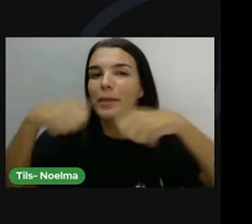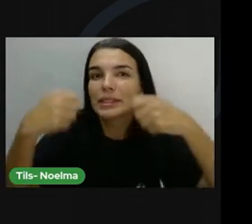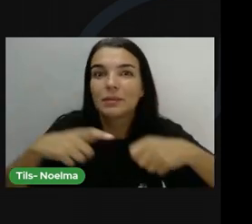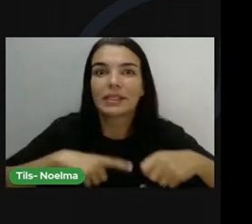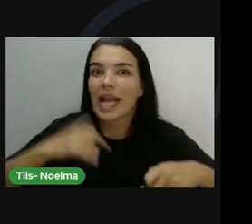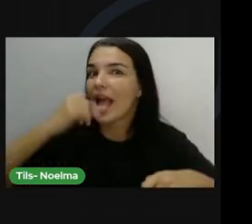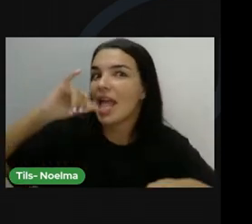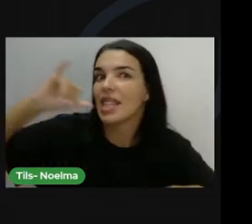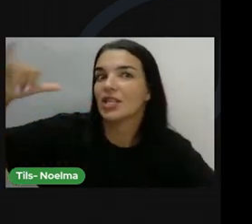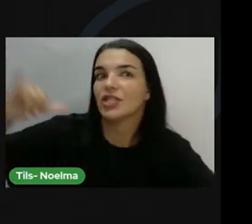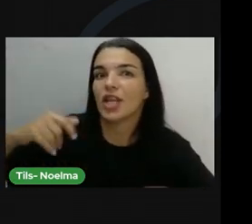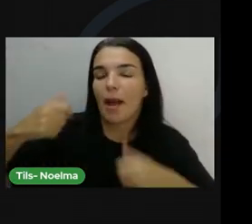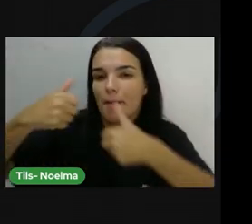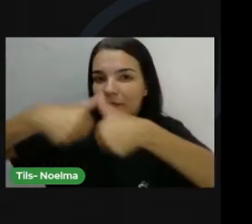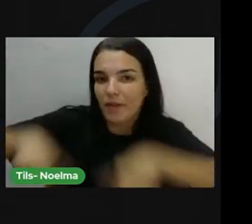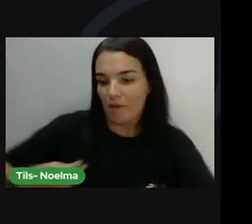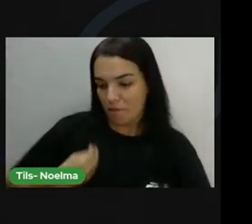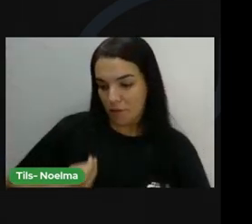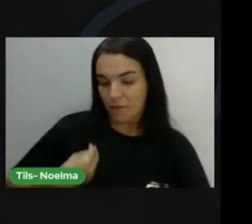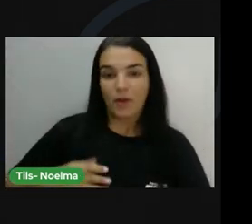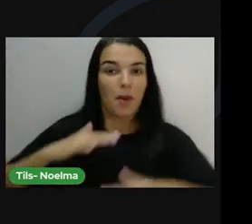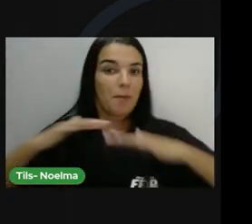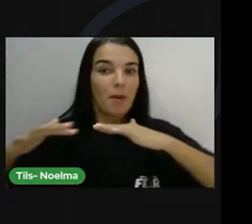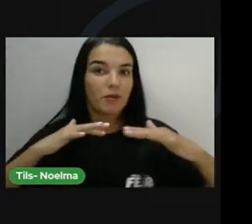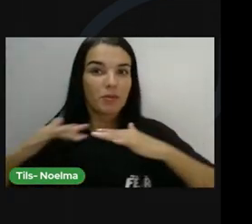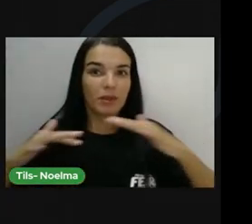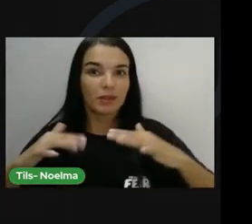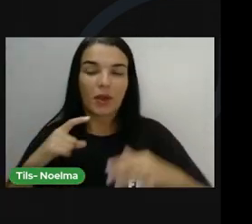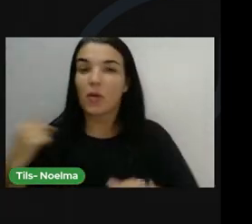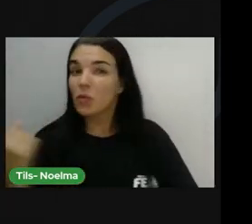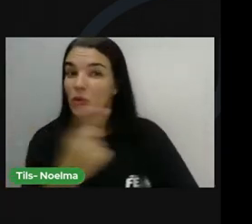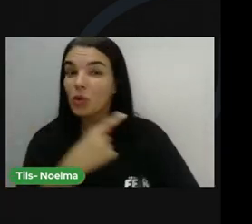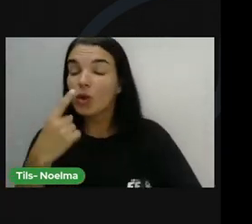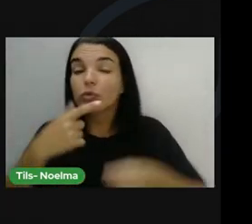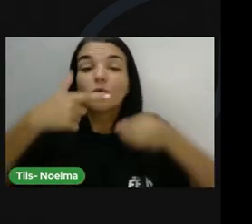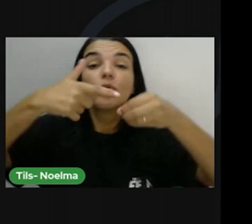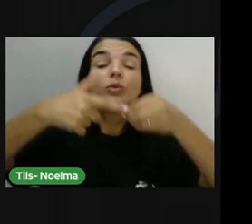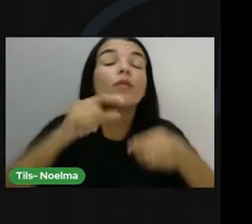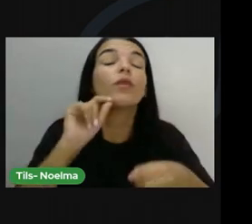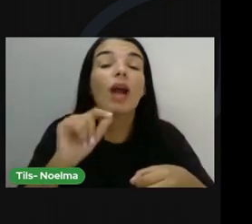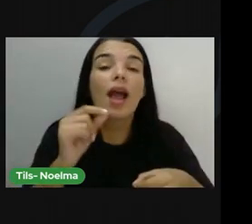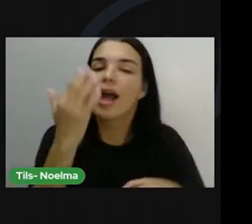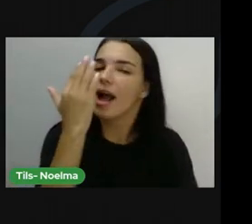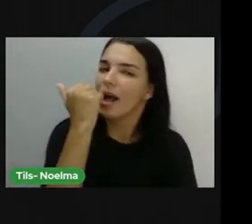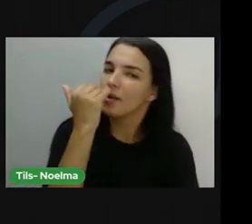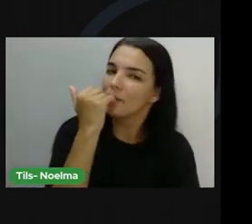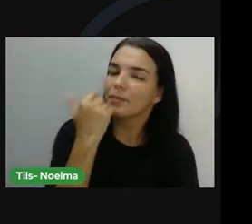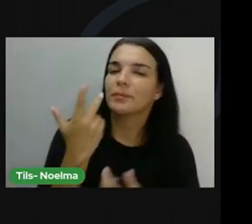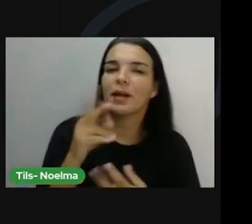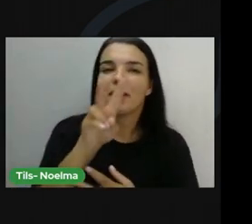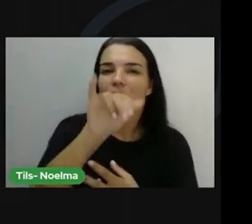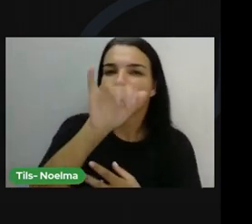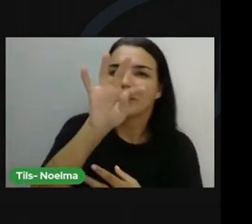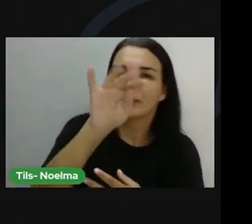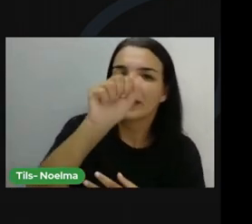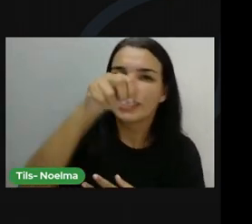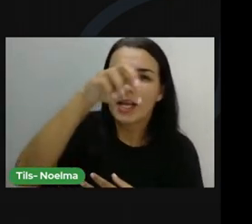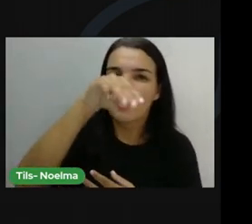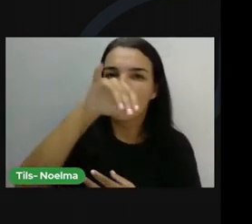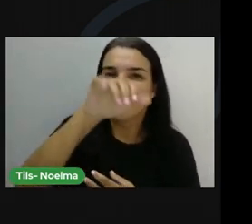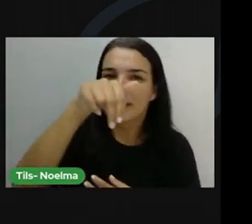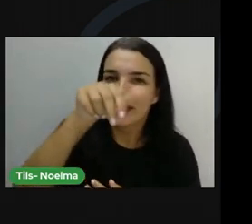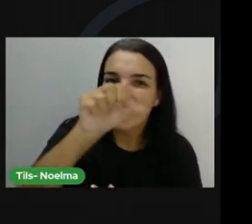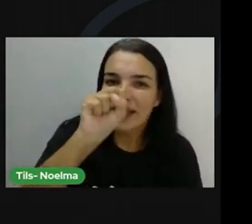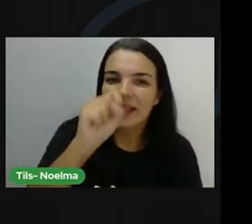mantê-lo vivo e em movimento. E o nosso combustível são os nutrientes, que são as vitaminas, as proteínas,